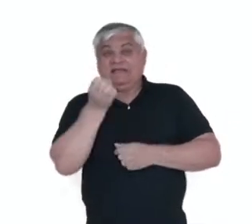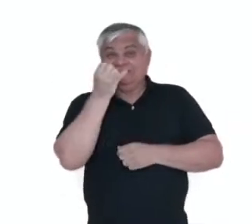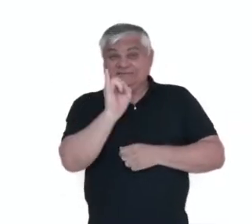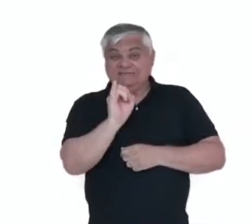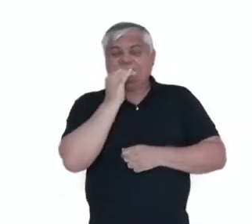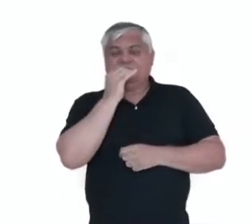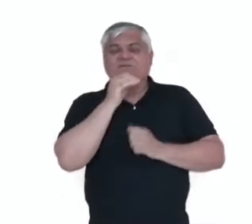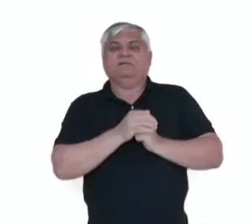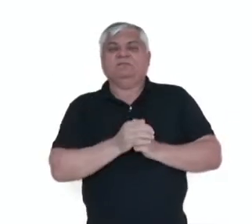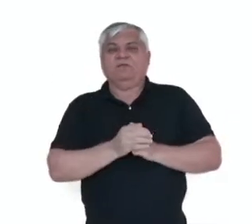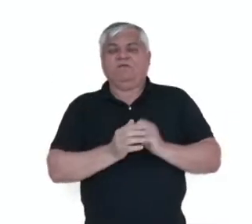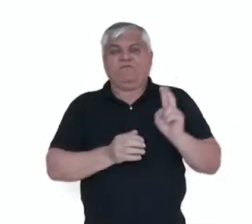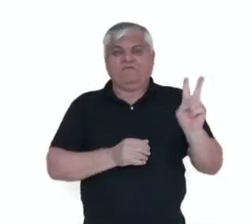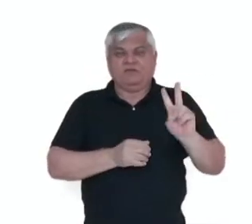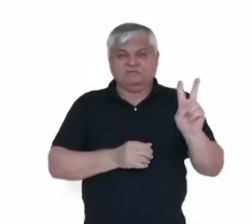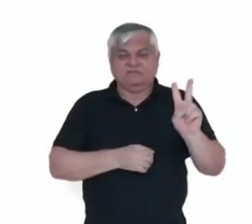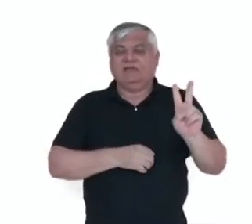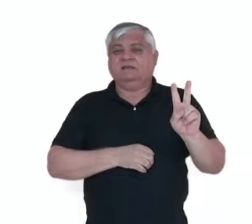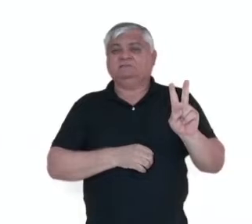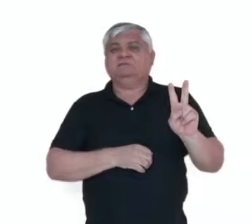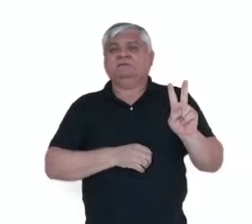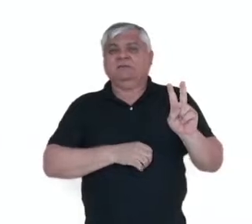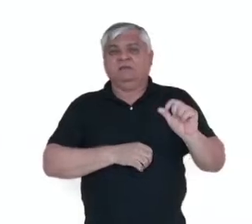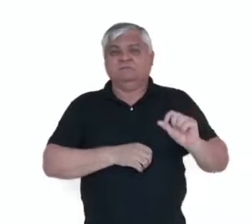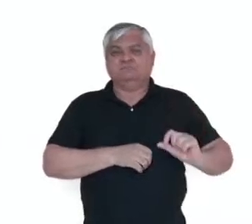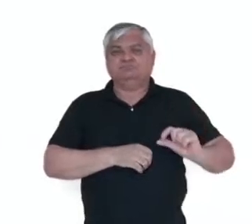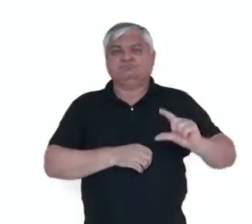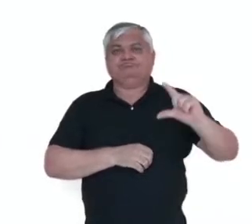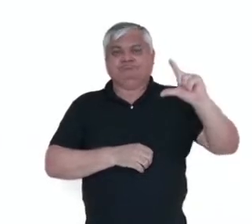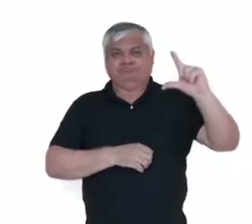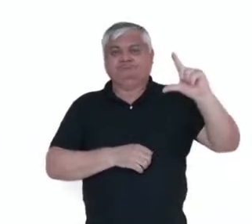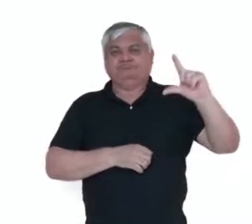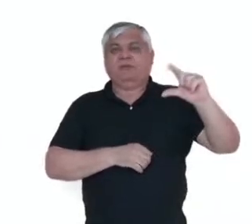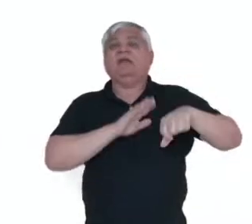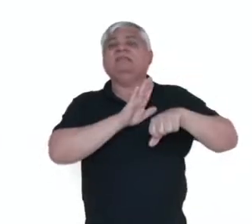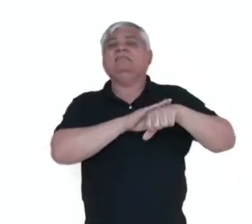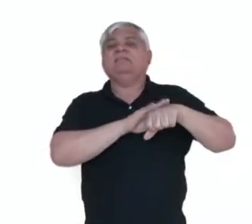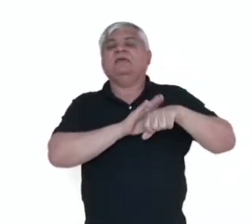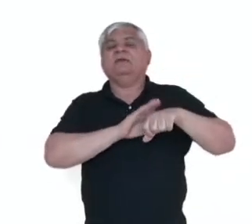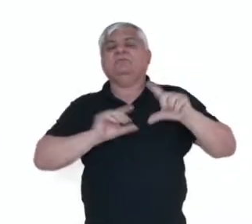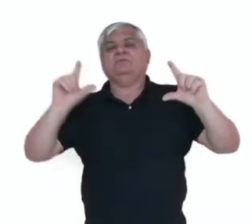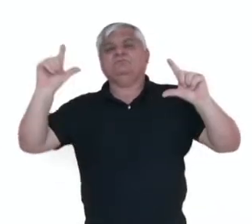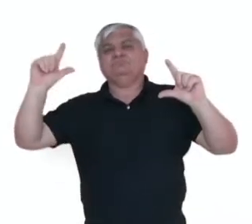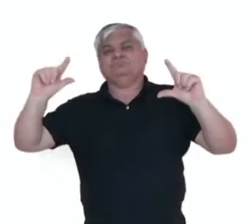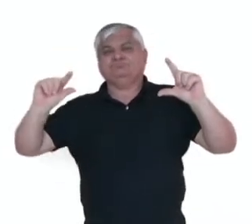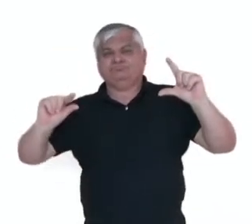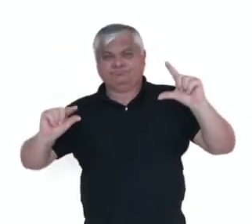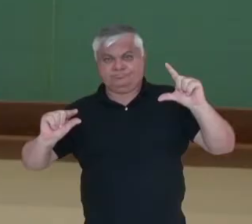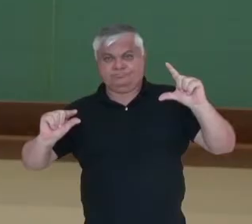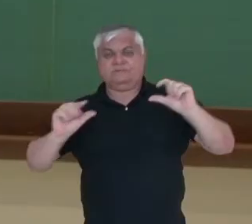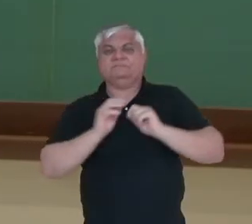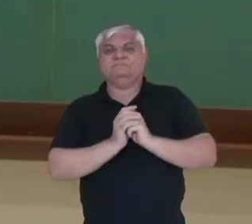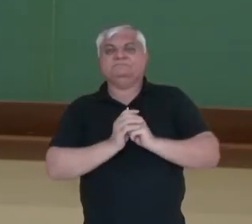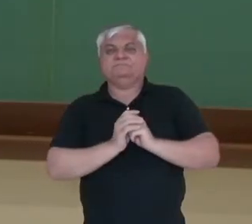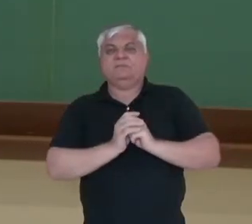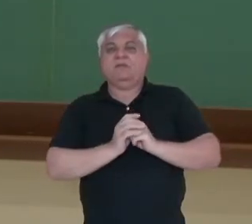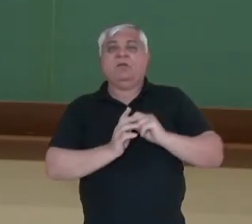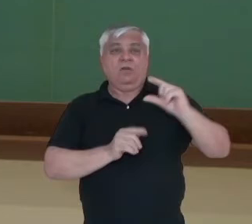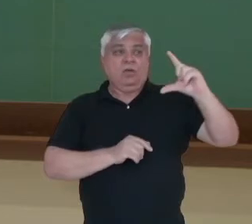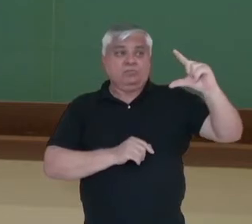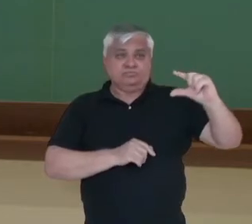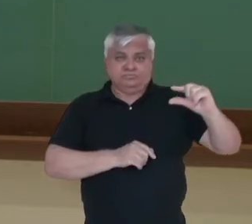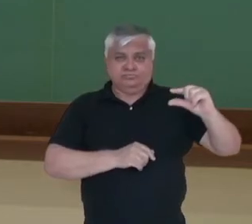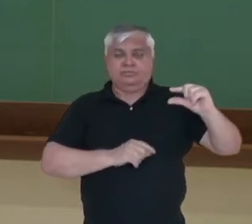grandeza velocidade aumentou, a grandeza tempo diminuiu e vice-versa. Então, como a